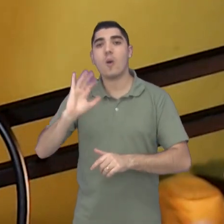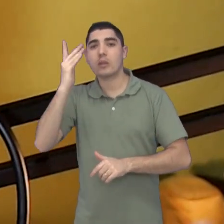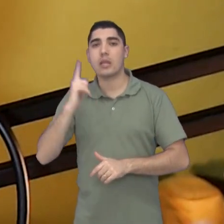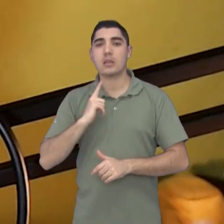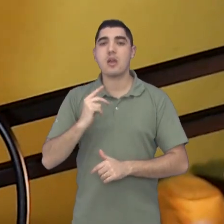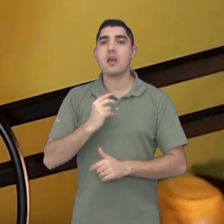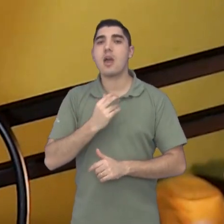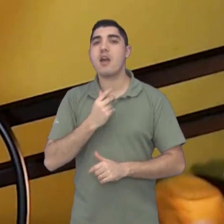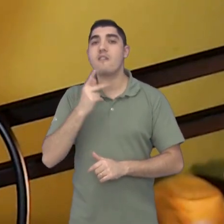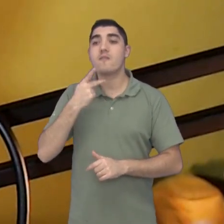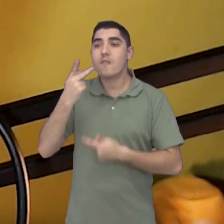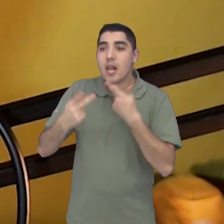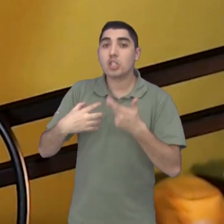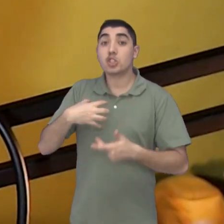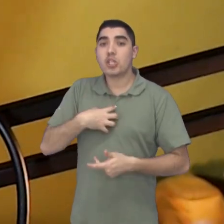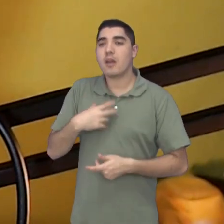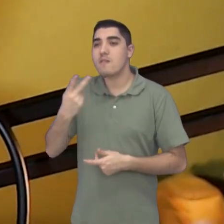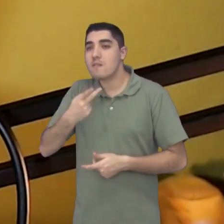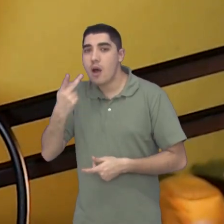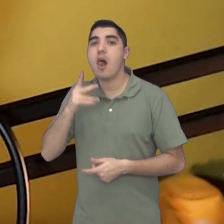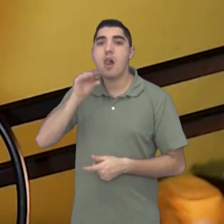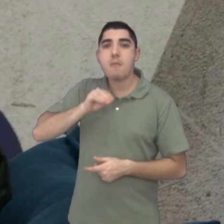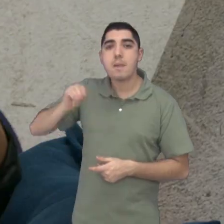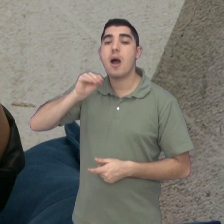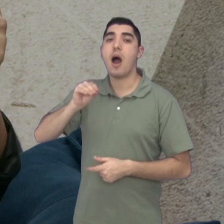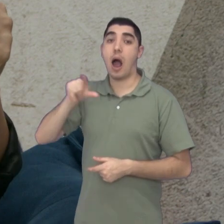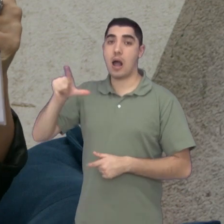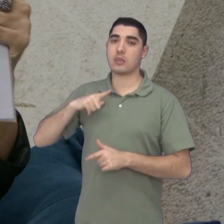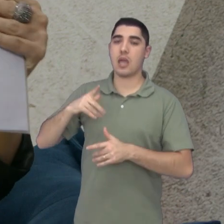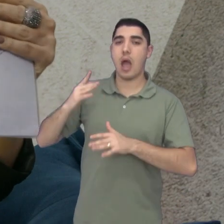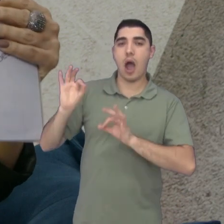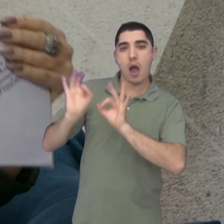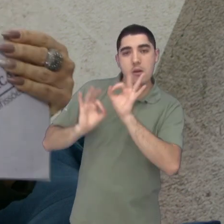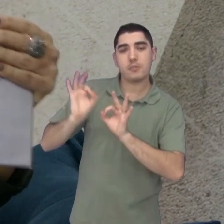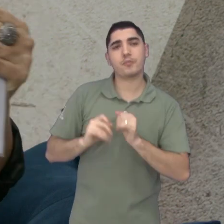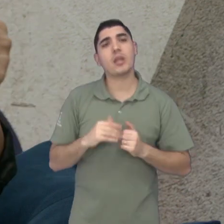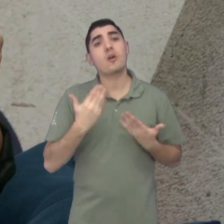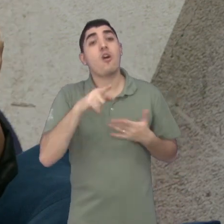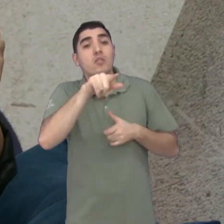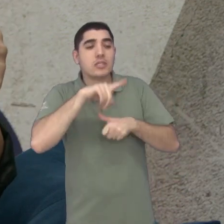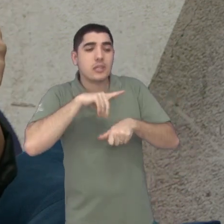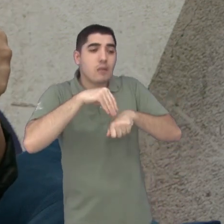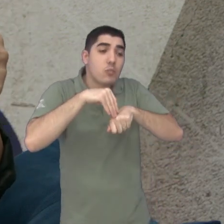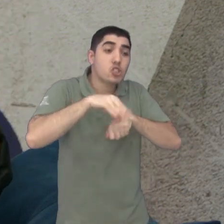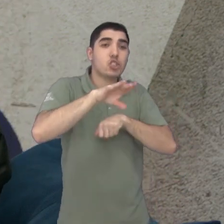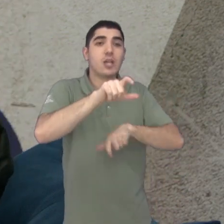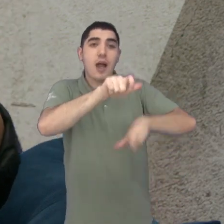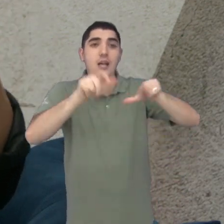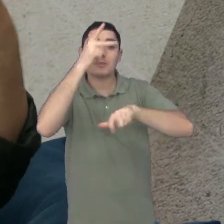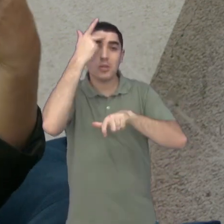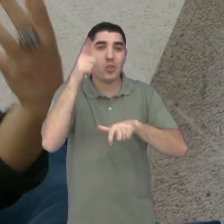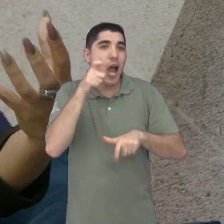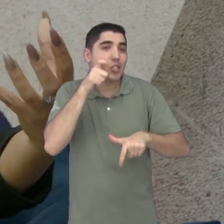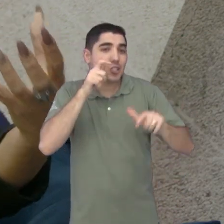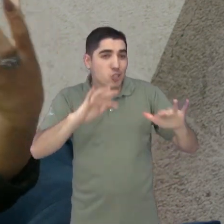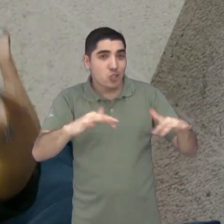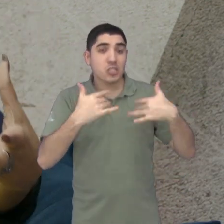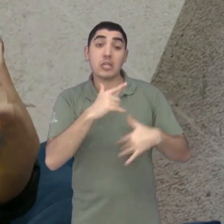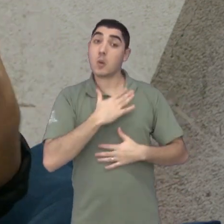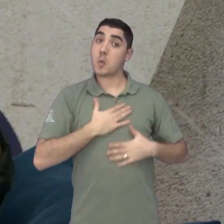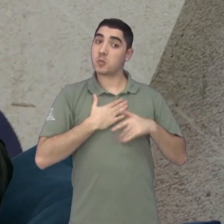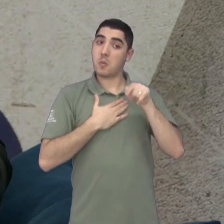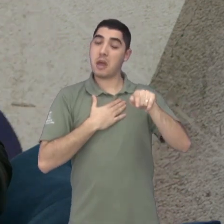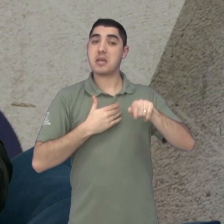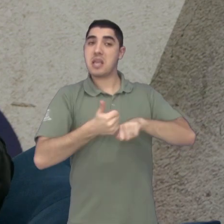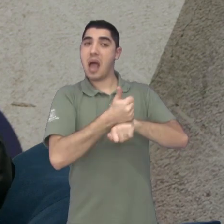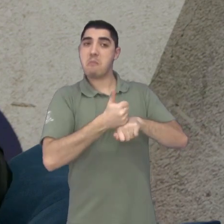alguma coisinha ou outra na dicção. E qual a sua dica de ouro aqui para acrescentar para quem está interessado